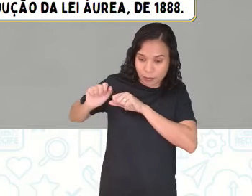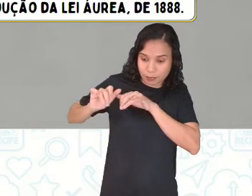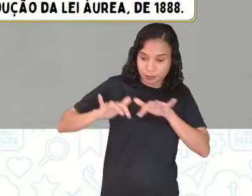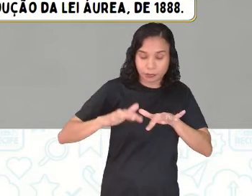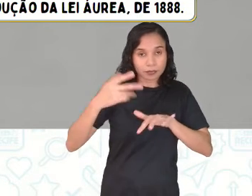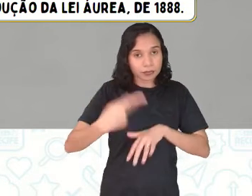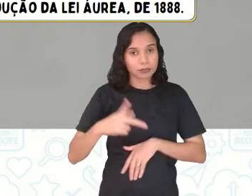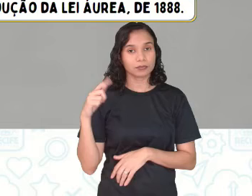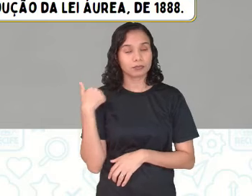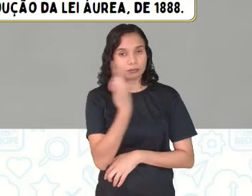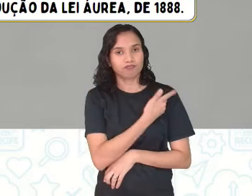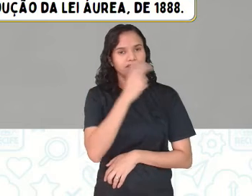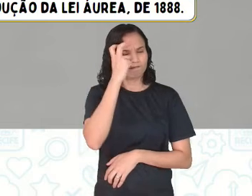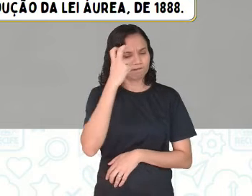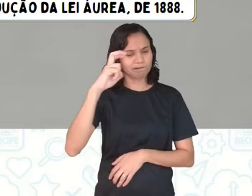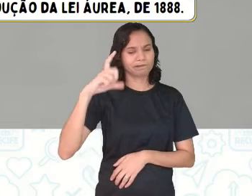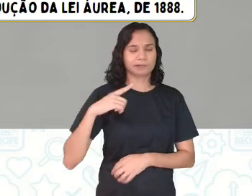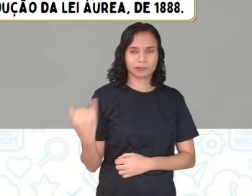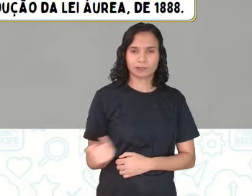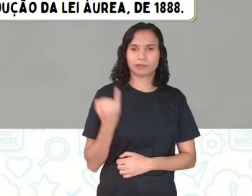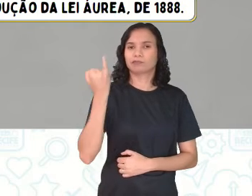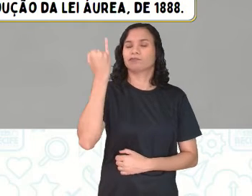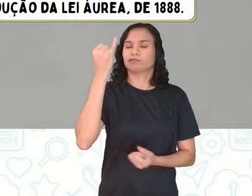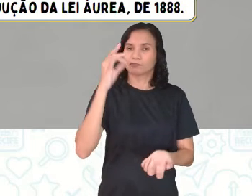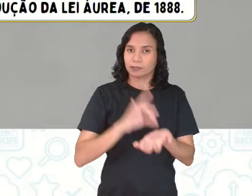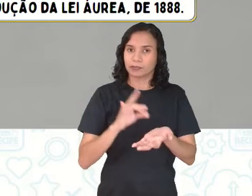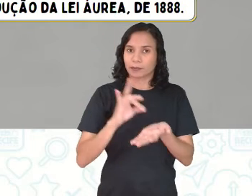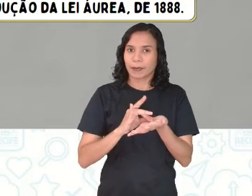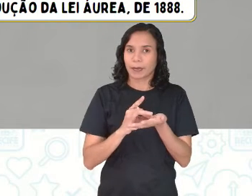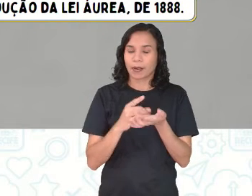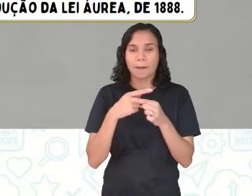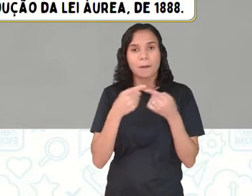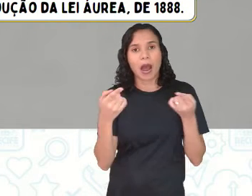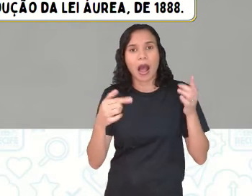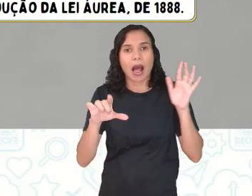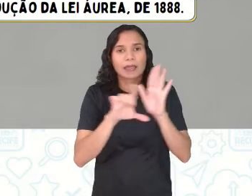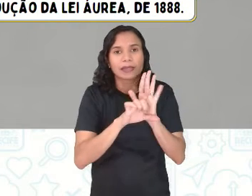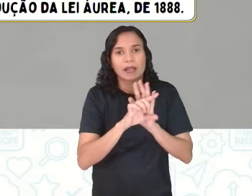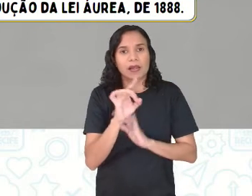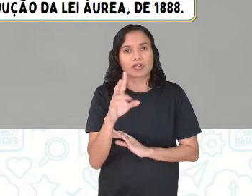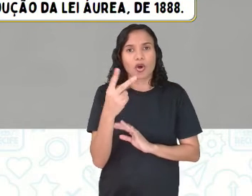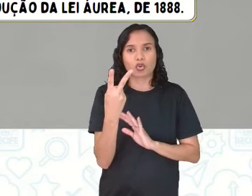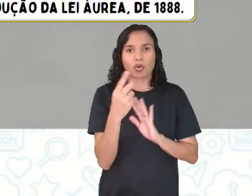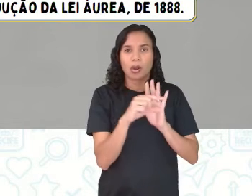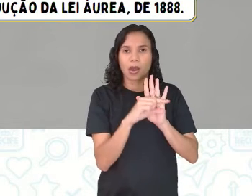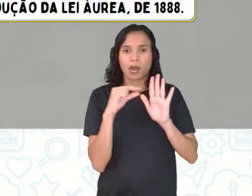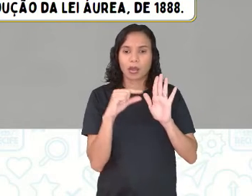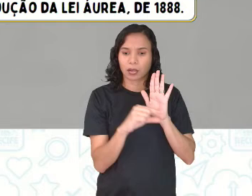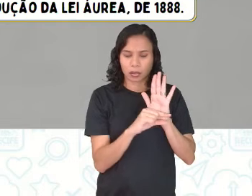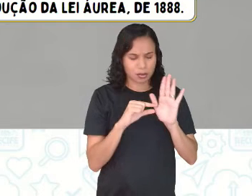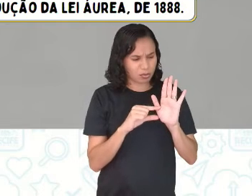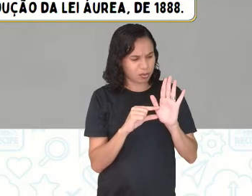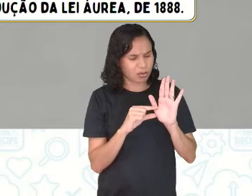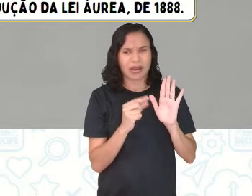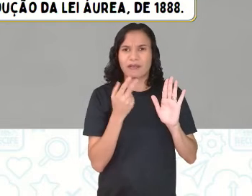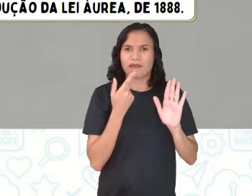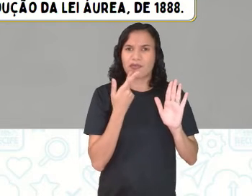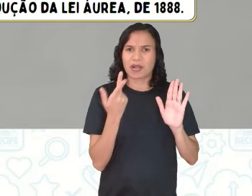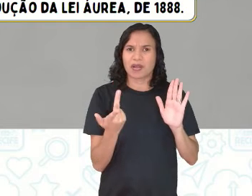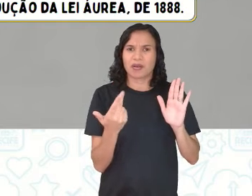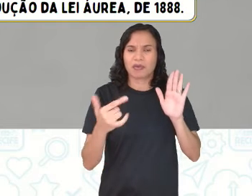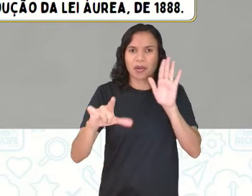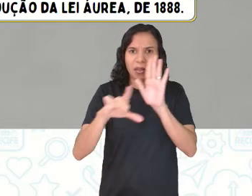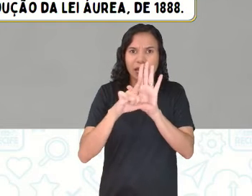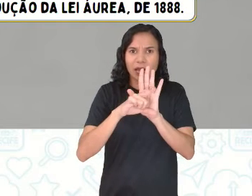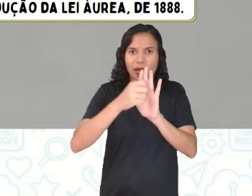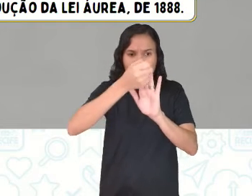nossa cultura, a gente já falou isso no começo da aula, e aí uma lei com 2 artigos só. Geralmente a gente pega, se você for pegar uma